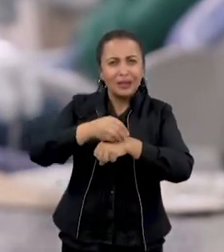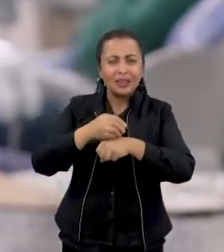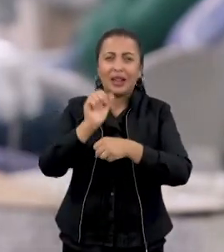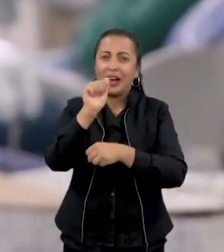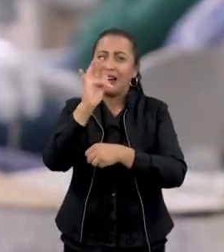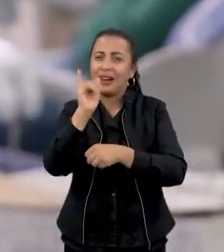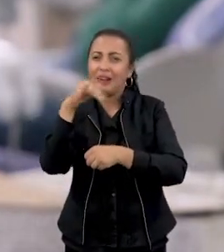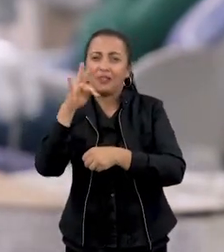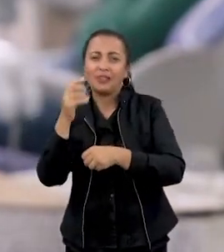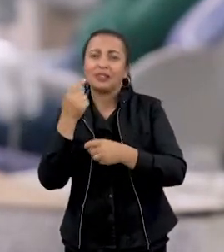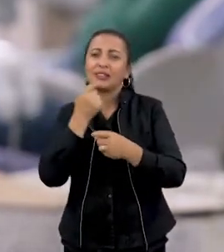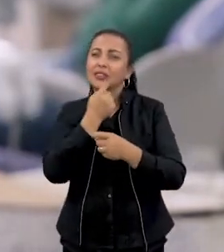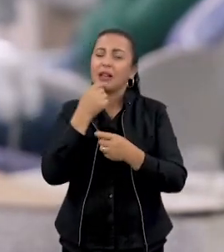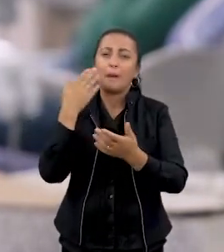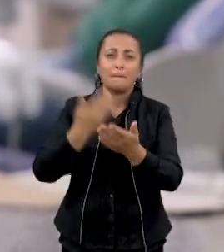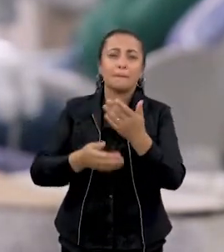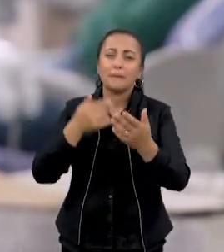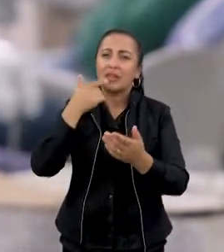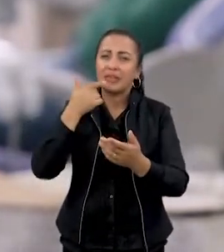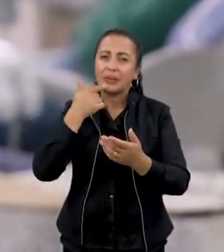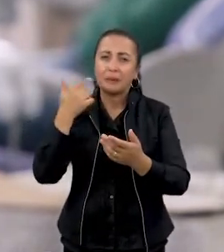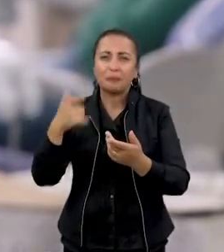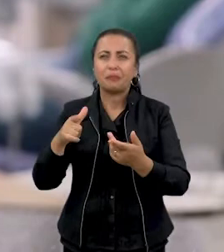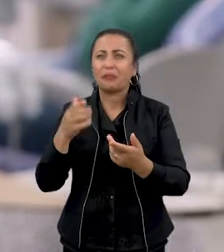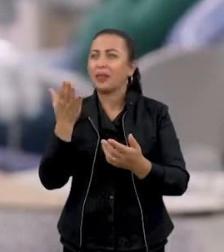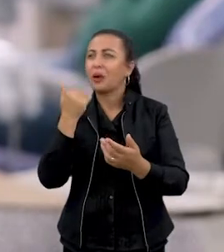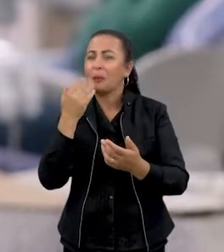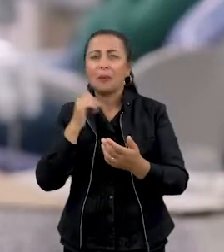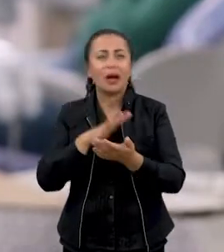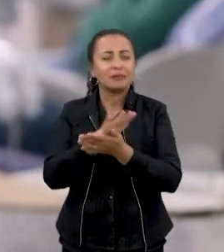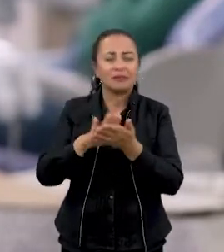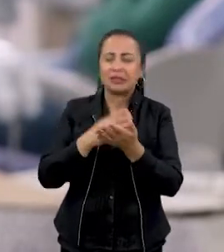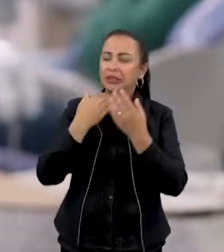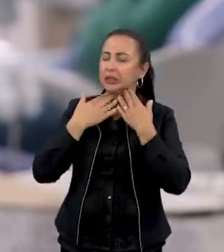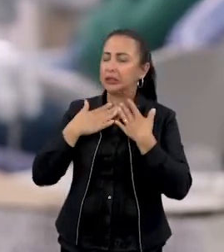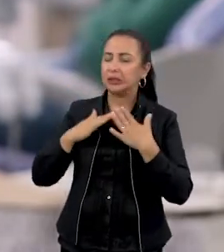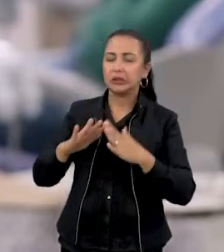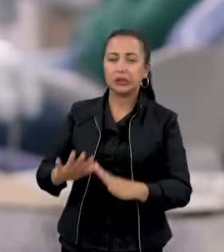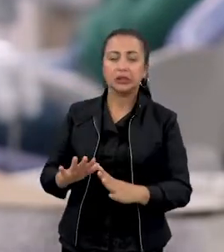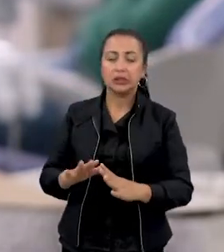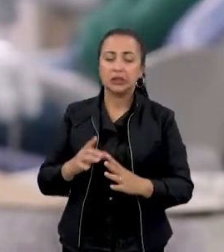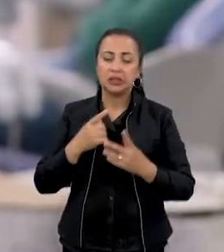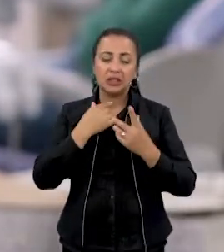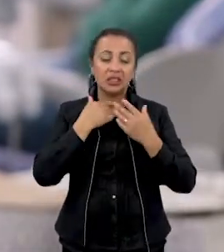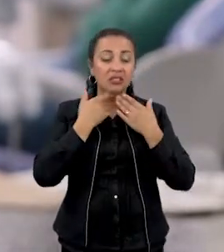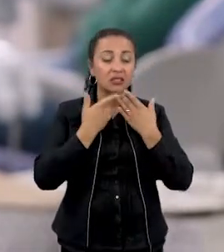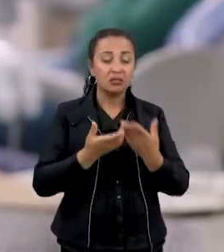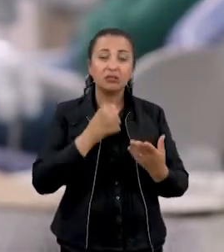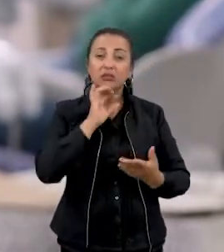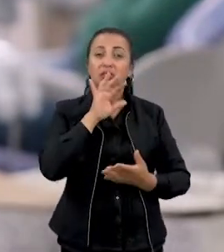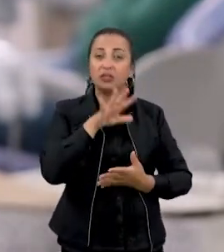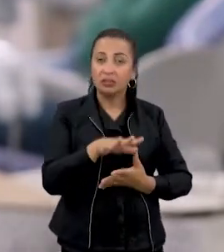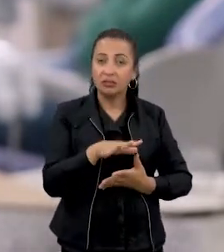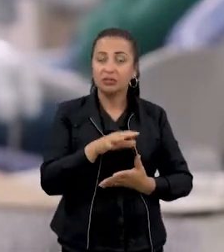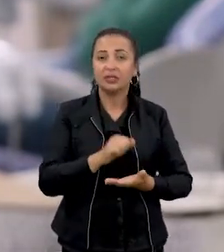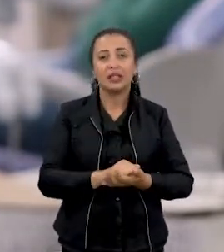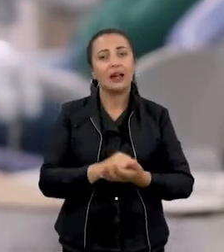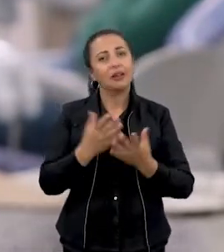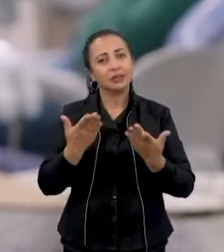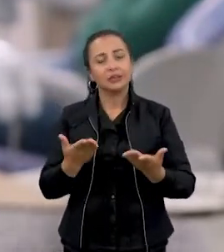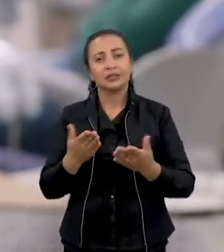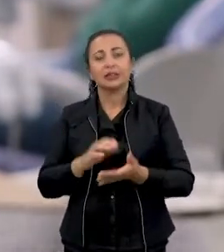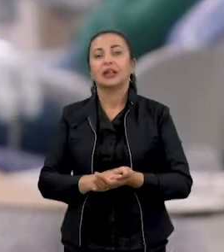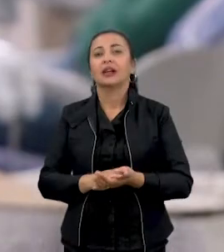boca, tiveram também perda de paladar, não conseguiam comer, tiveram pouca salivação e